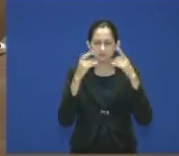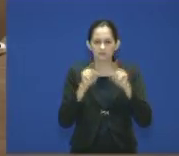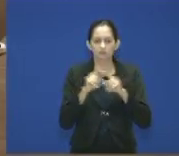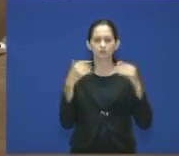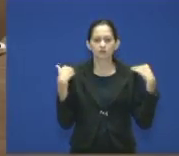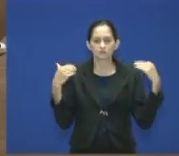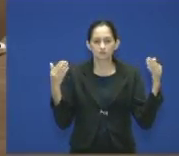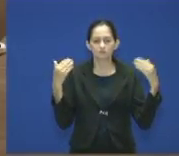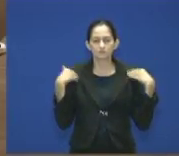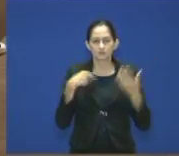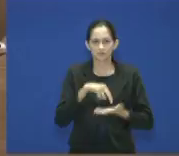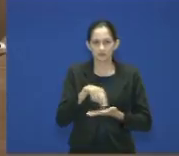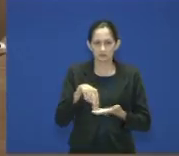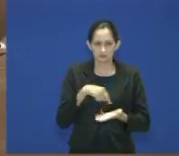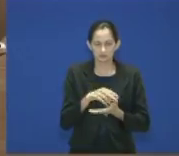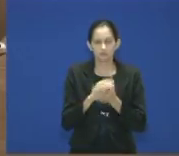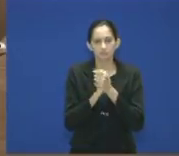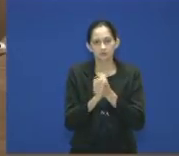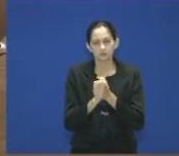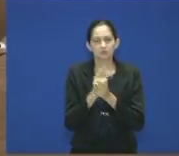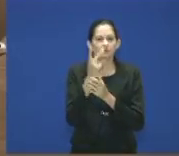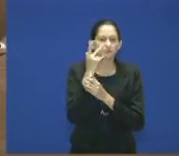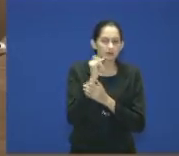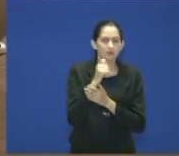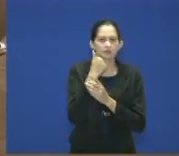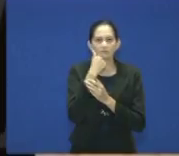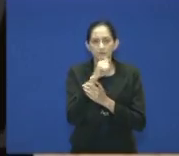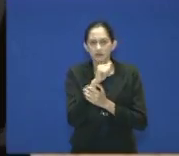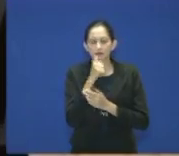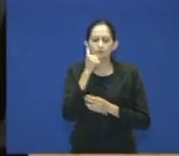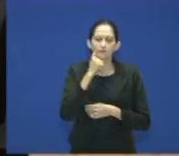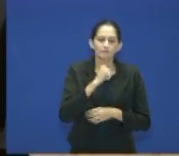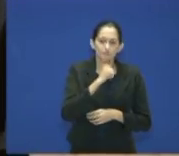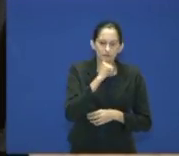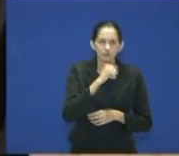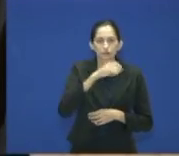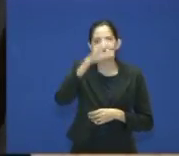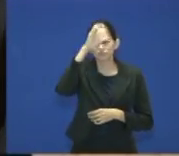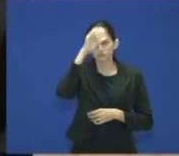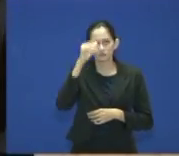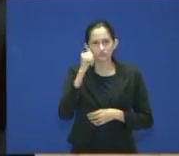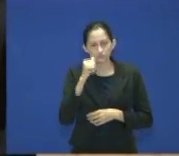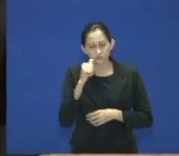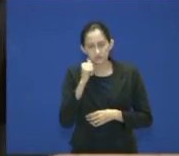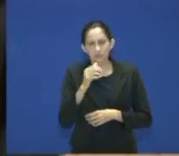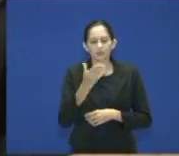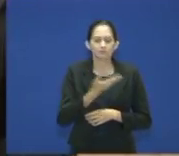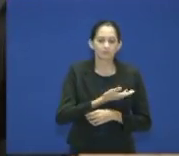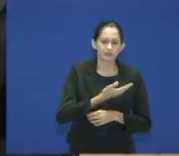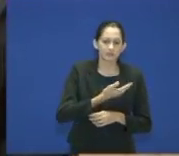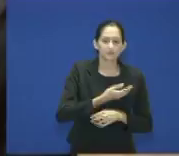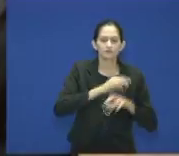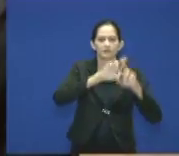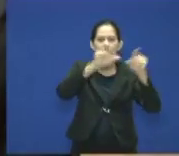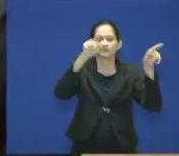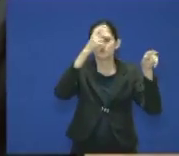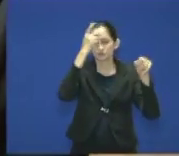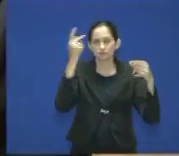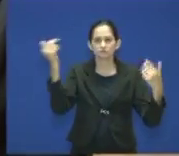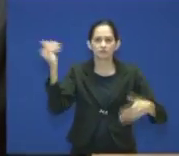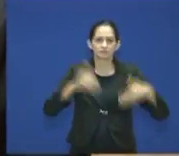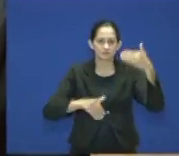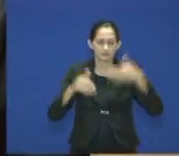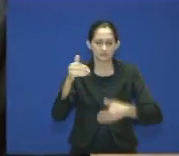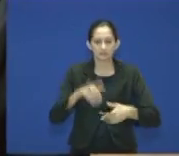Dança. Parabenizo aos pais, mães, avós, tias, amigos, aqueles aqui presentes